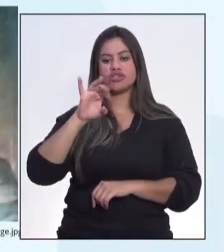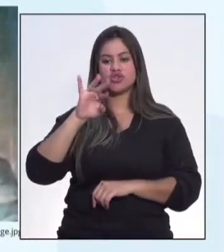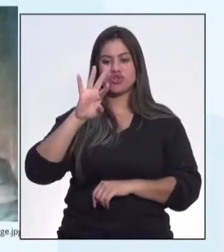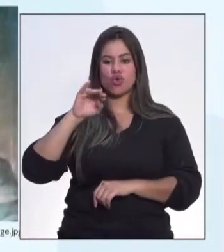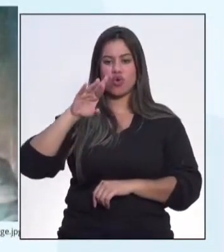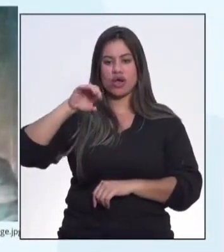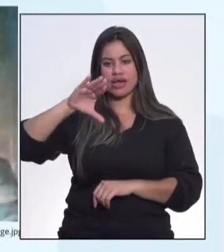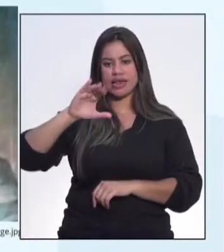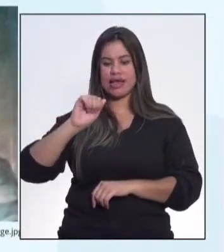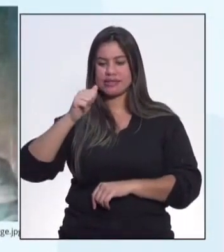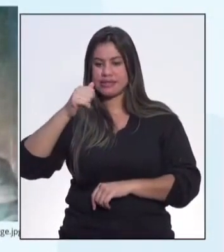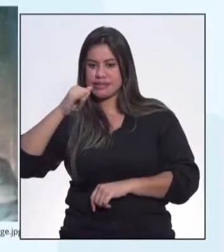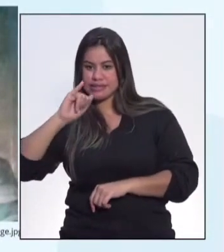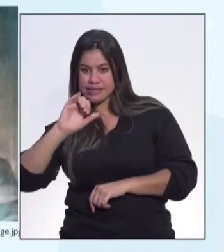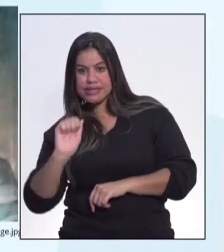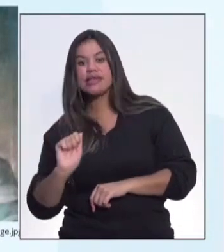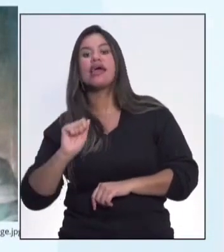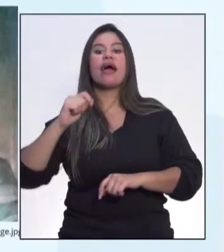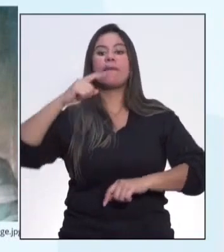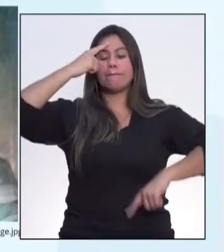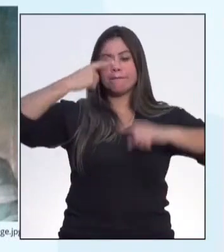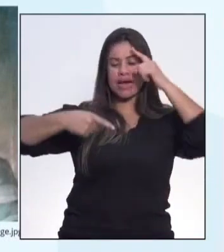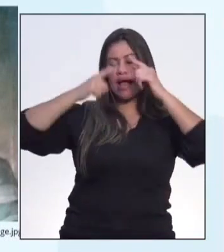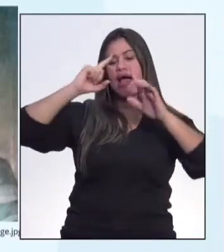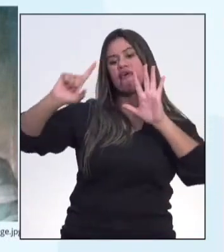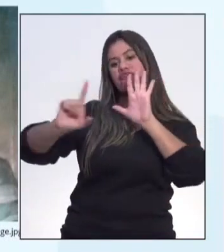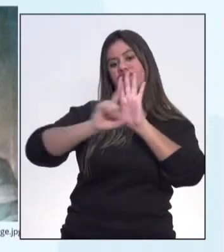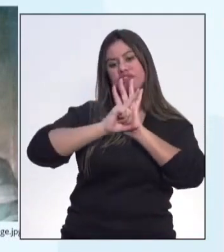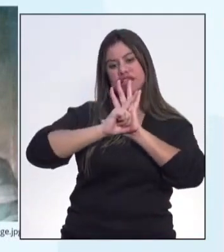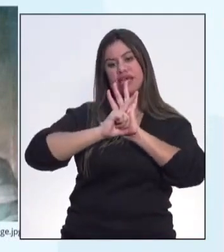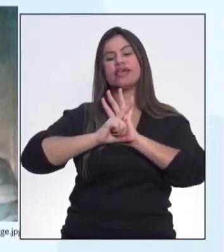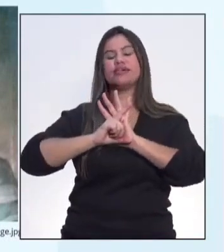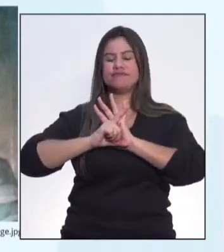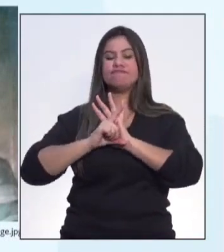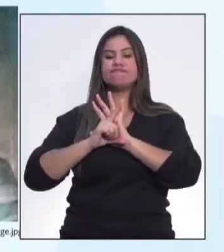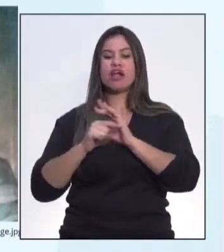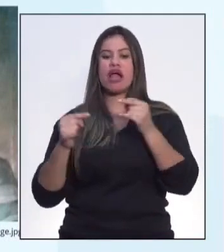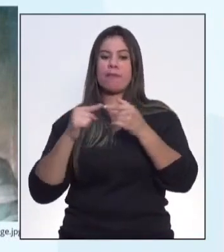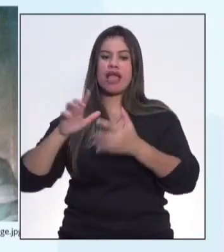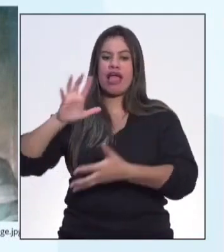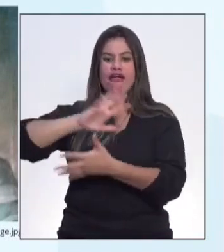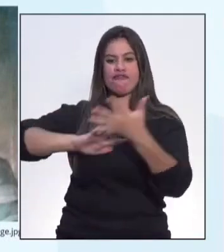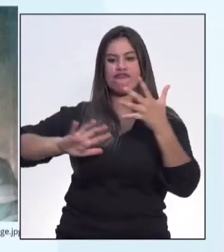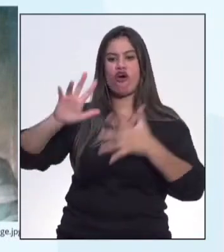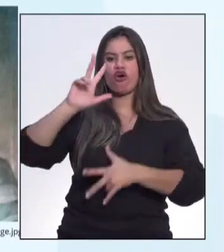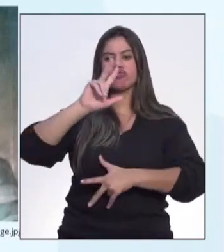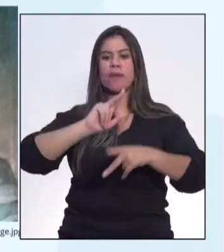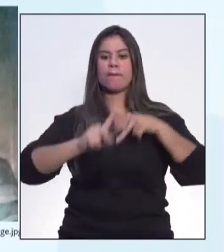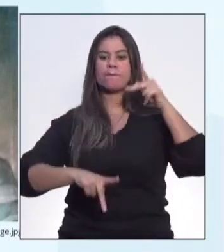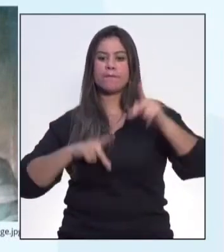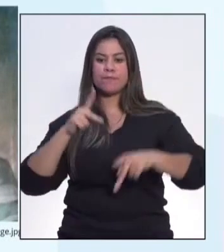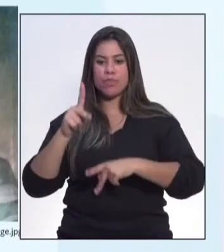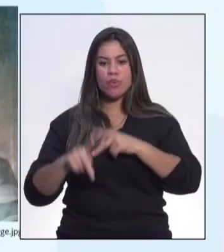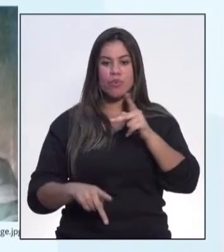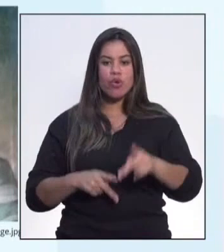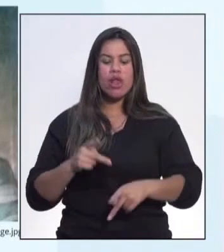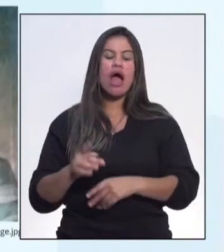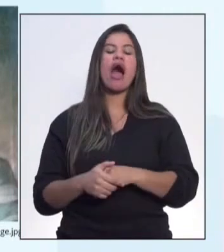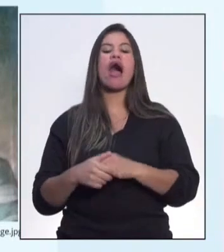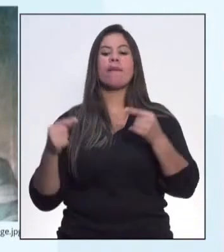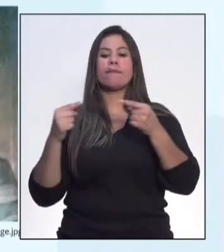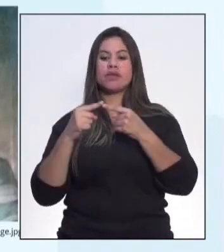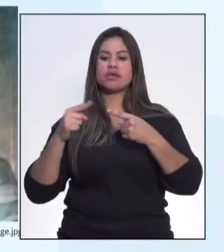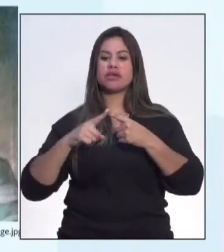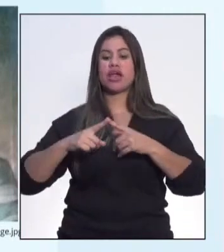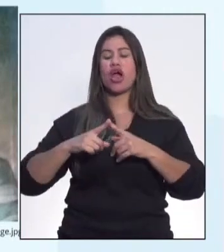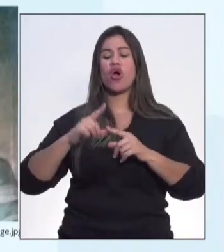domínio do Estado e das leis, em relação com uma revolta popular, né, em favor dos